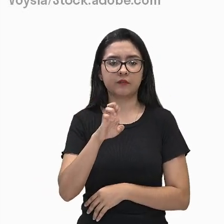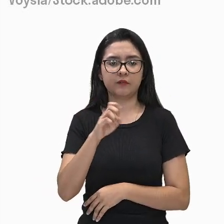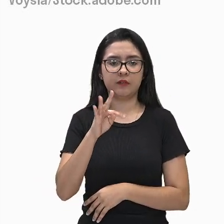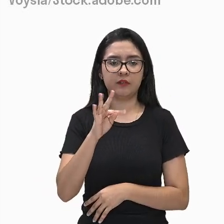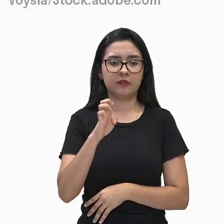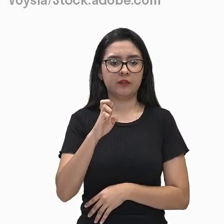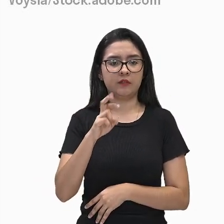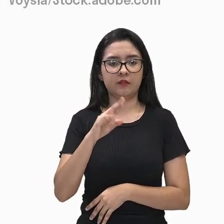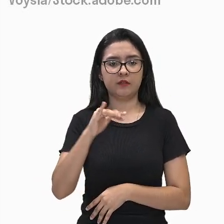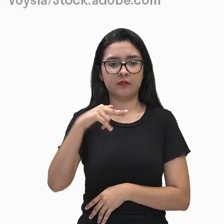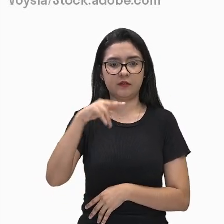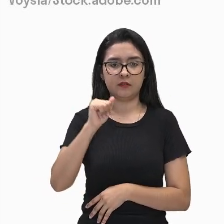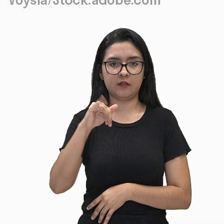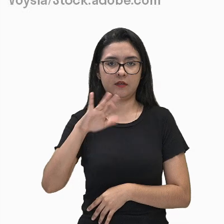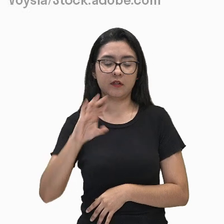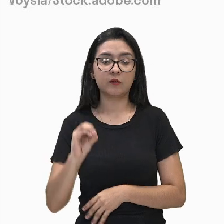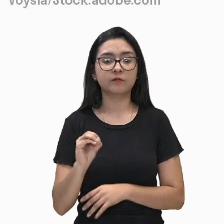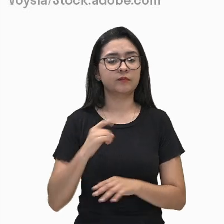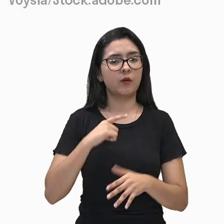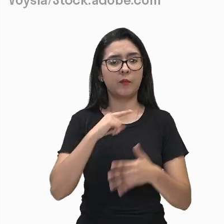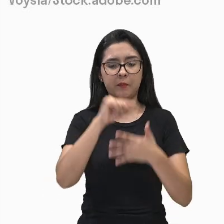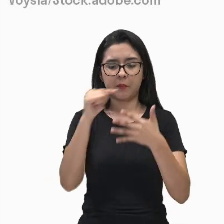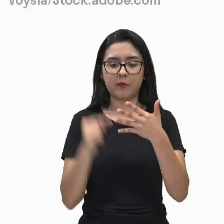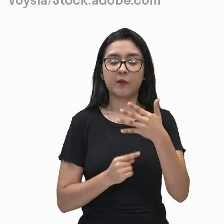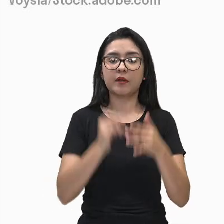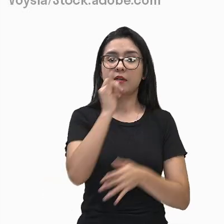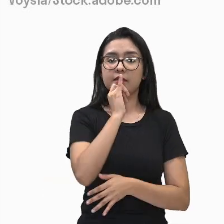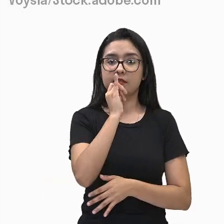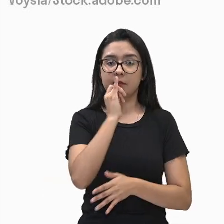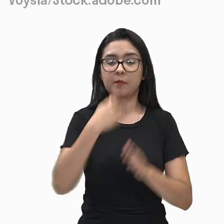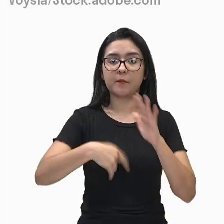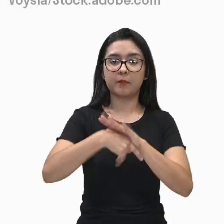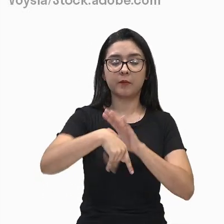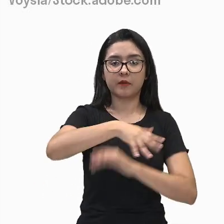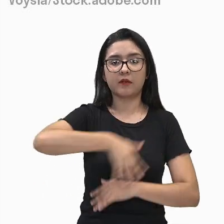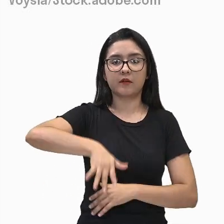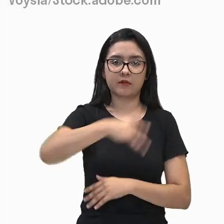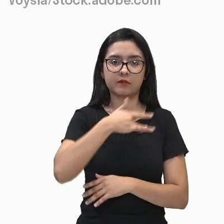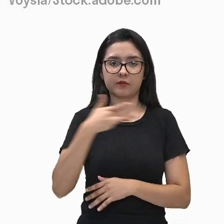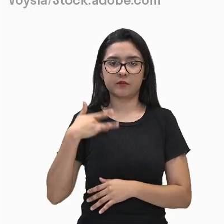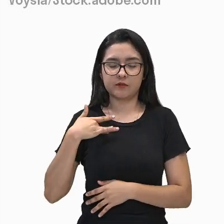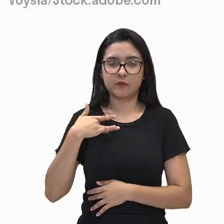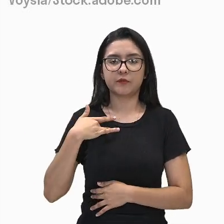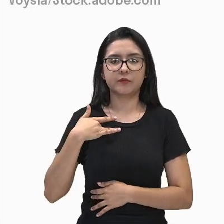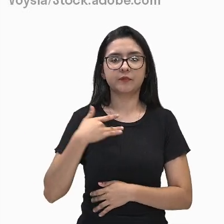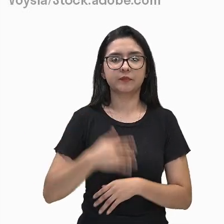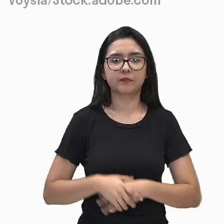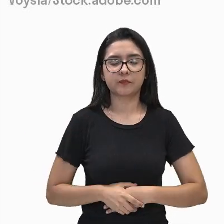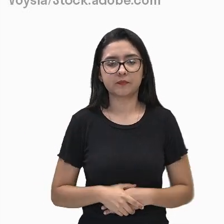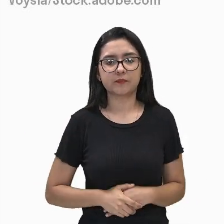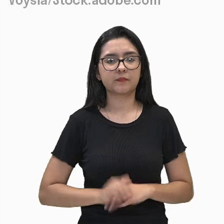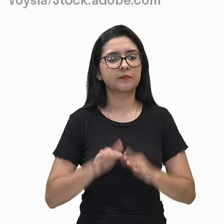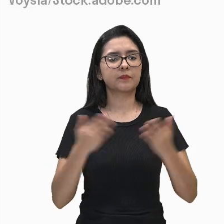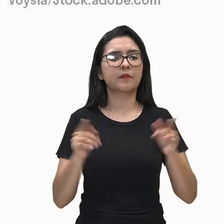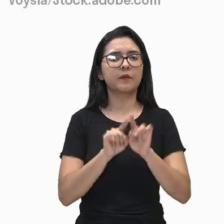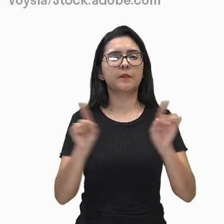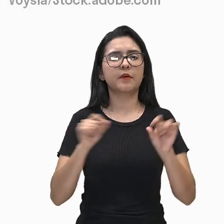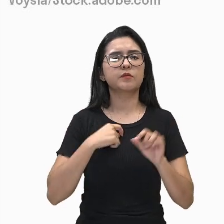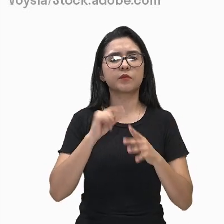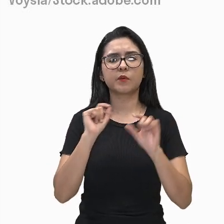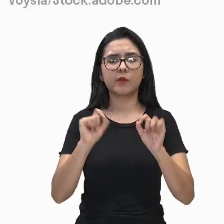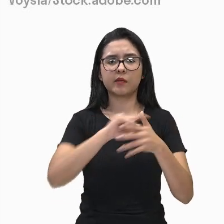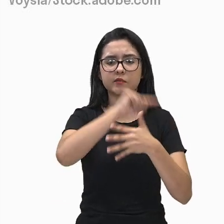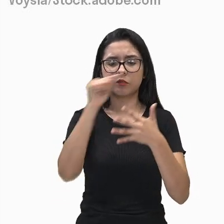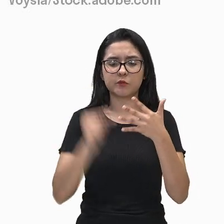são alguns exemplos de profissões exercidas na área da saúde. E o que essas